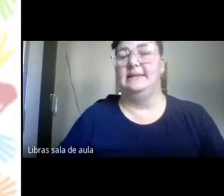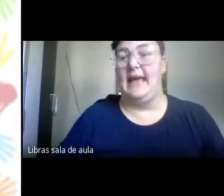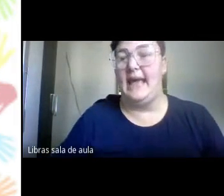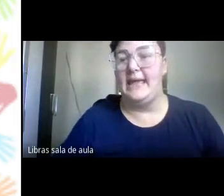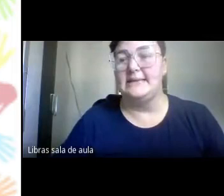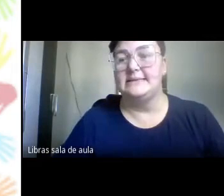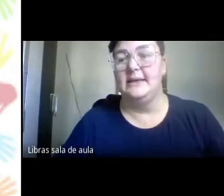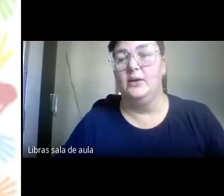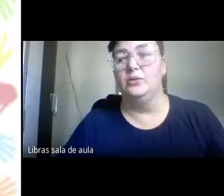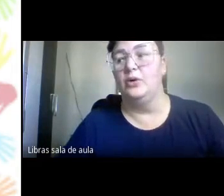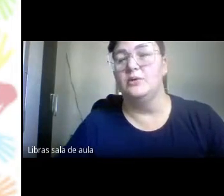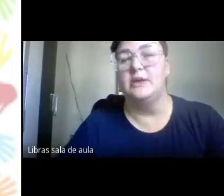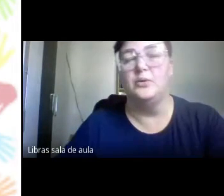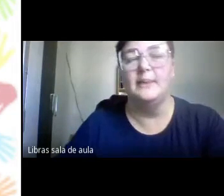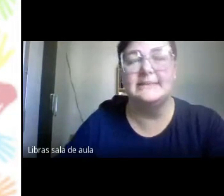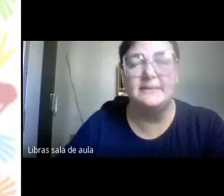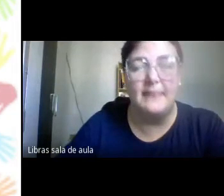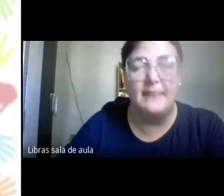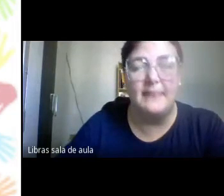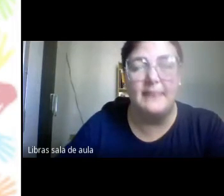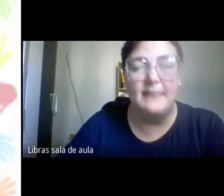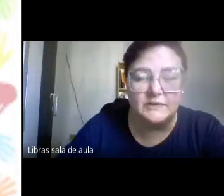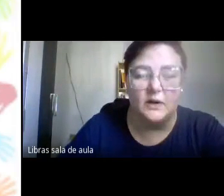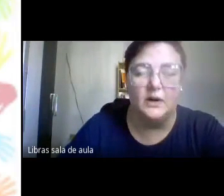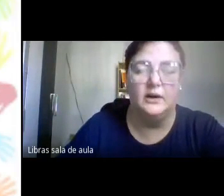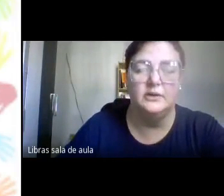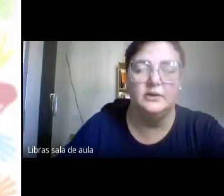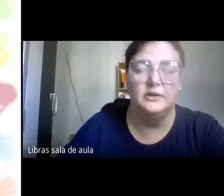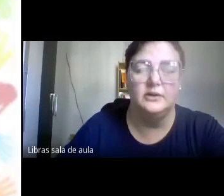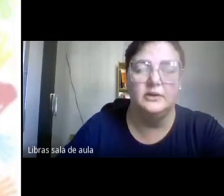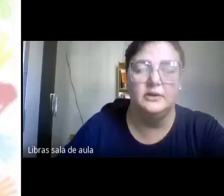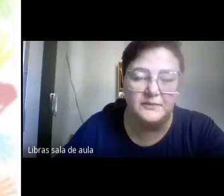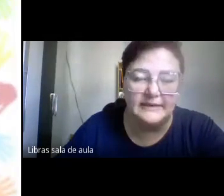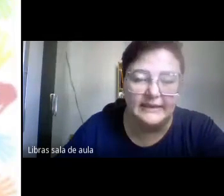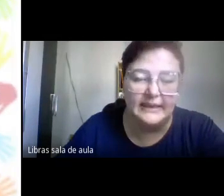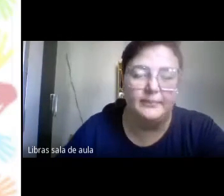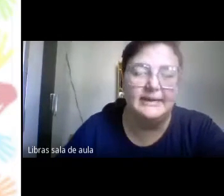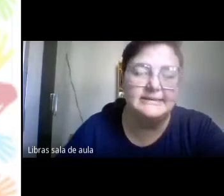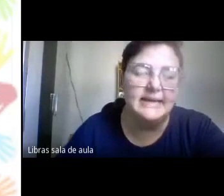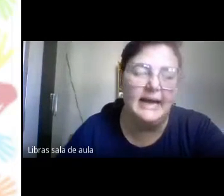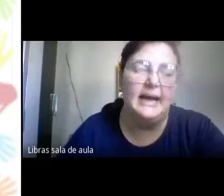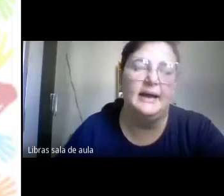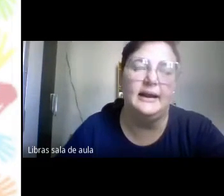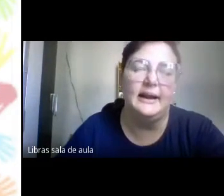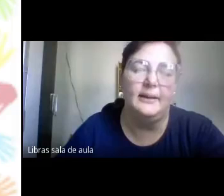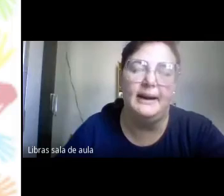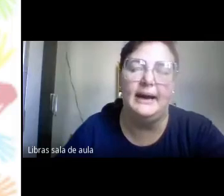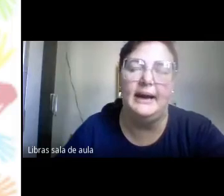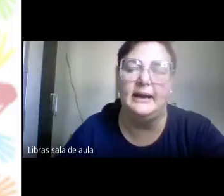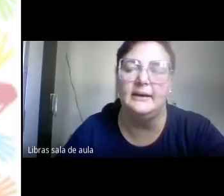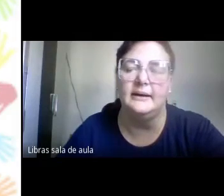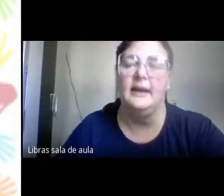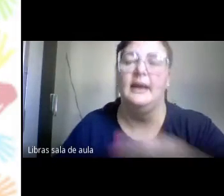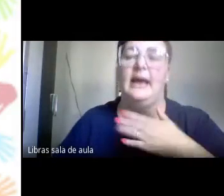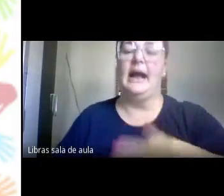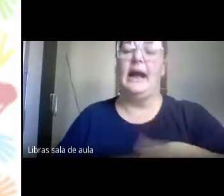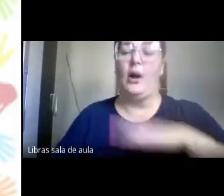algumas ideias, eu trouxe algumas imagens, ó, de verbos aqui. Abraçar,